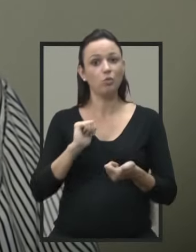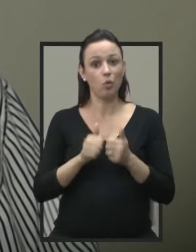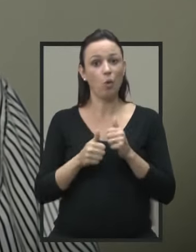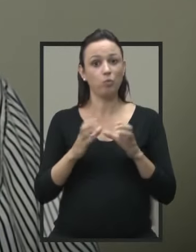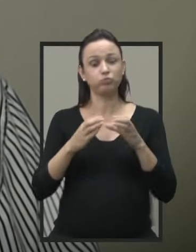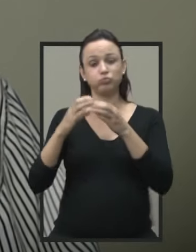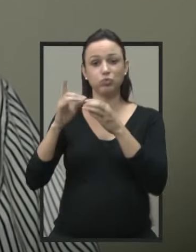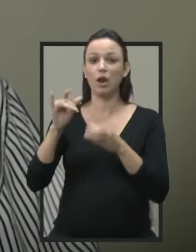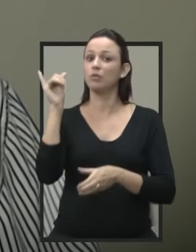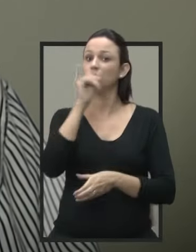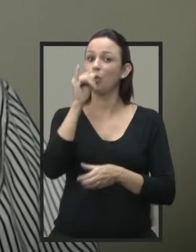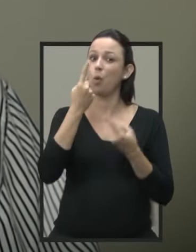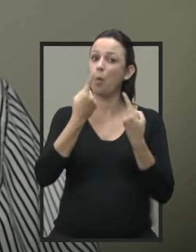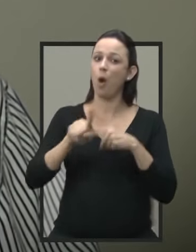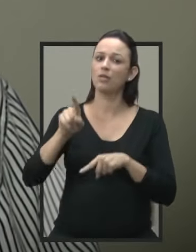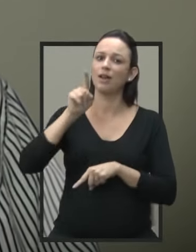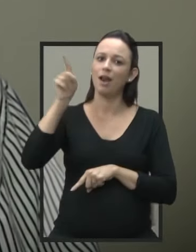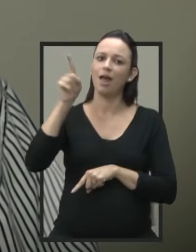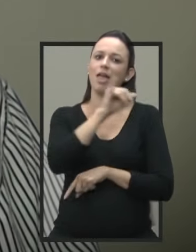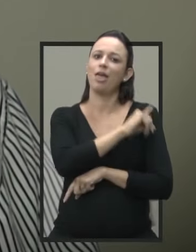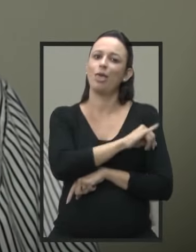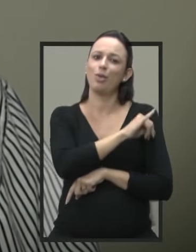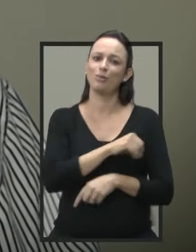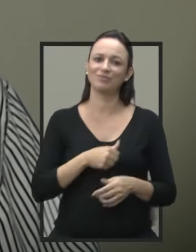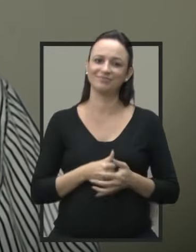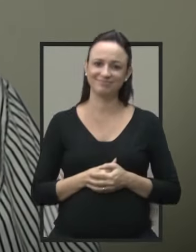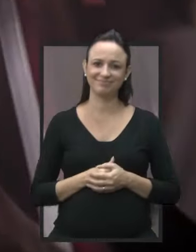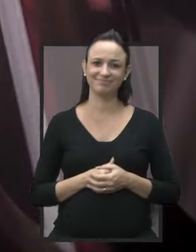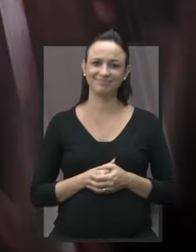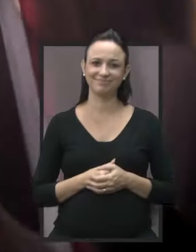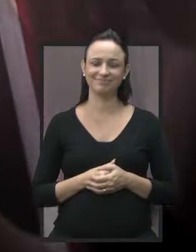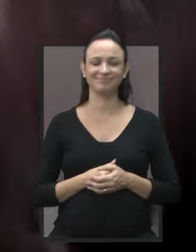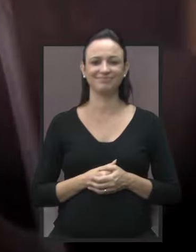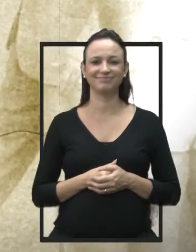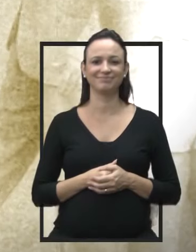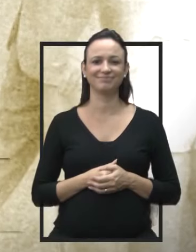Fluminense, saiu daqui para jogar amistosamente com o Fluminense no Rio.